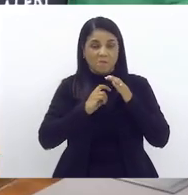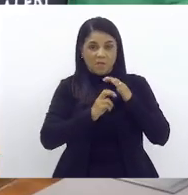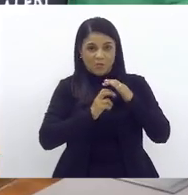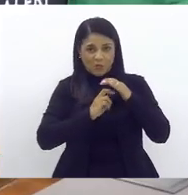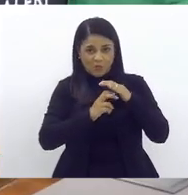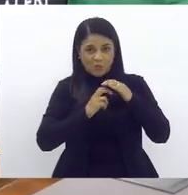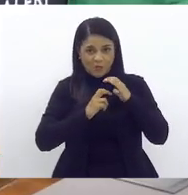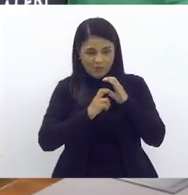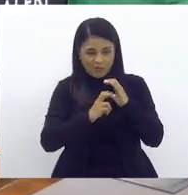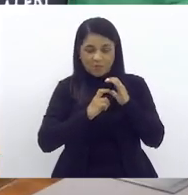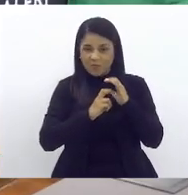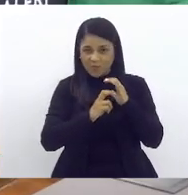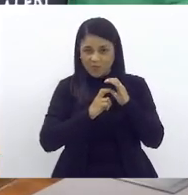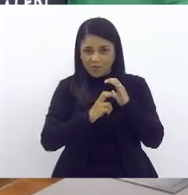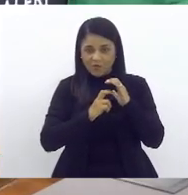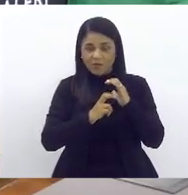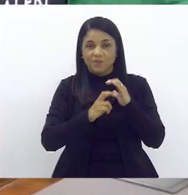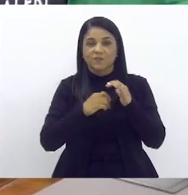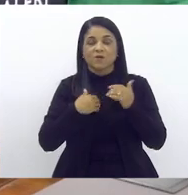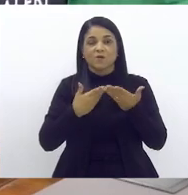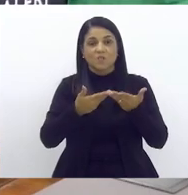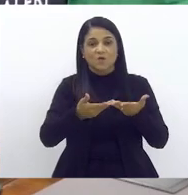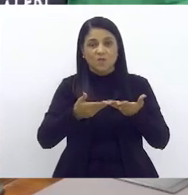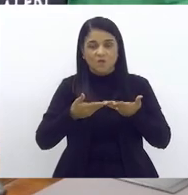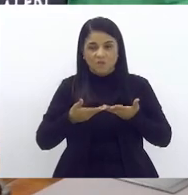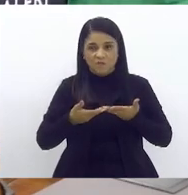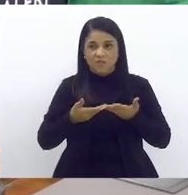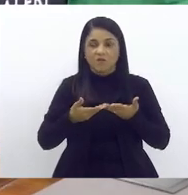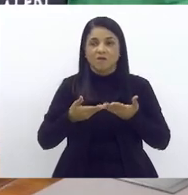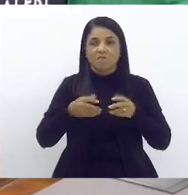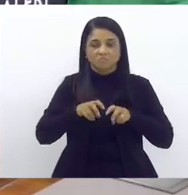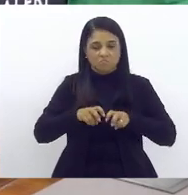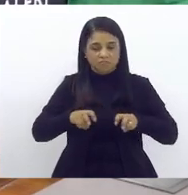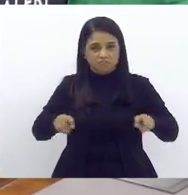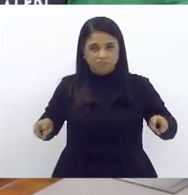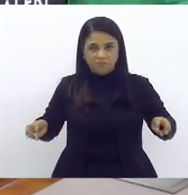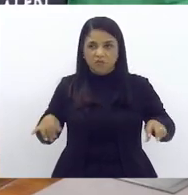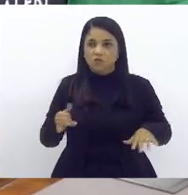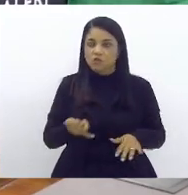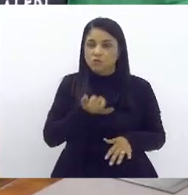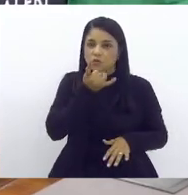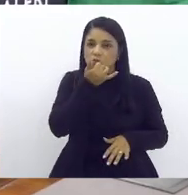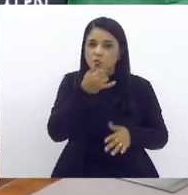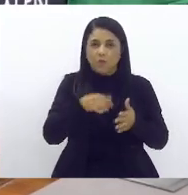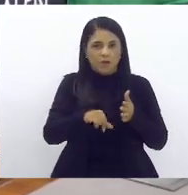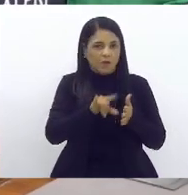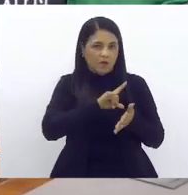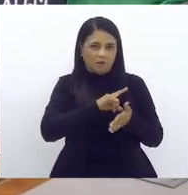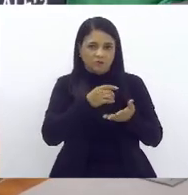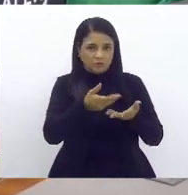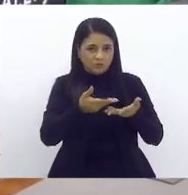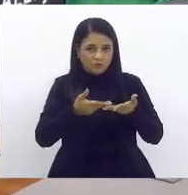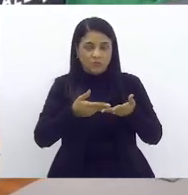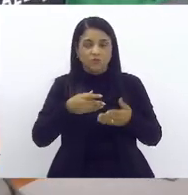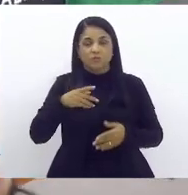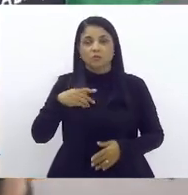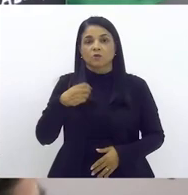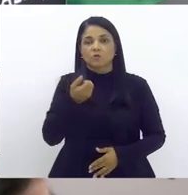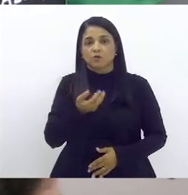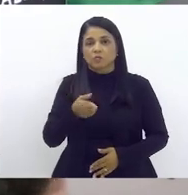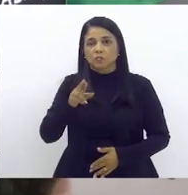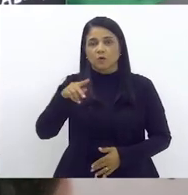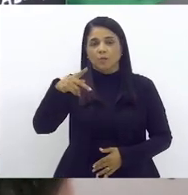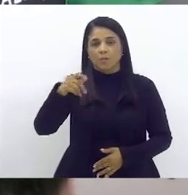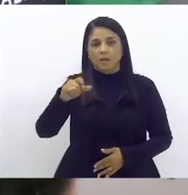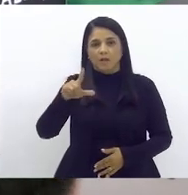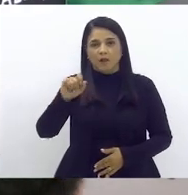vendo? Eu quero convidar aqui para compor a mesa também, peço desculpa de não tê-lo feito anteriormente, o doutor Paladino, para